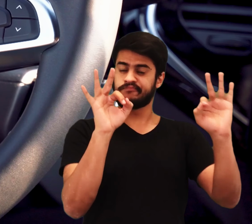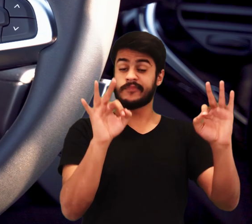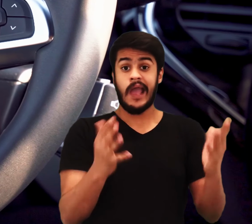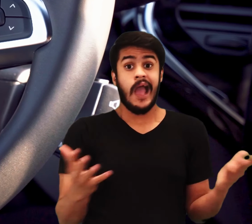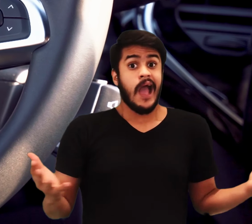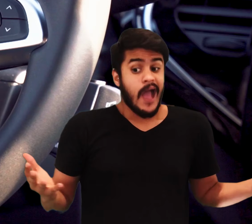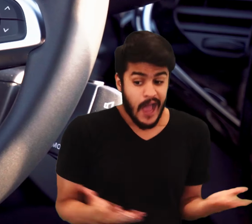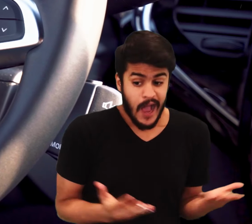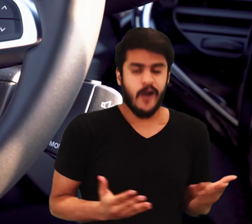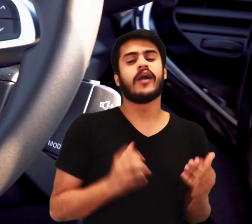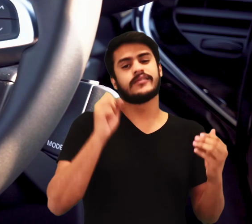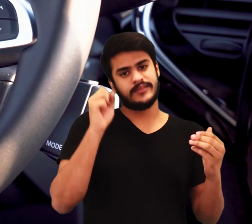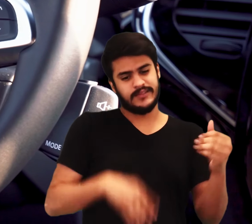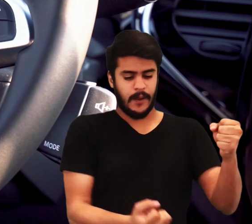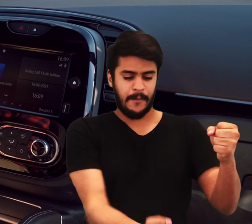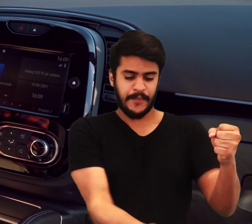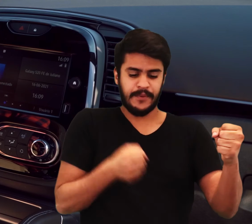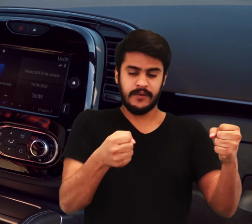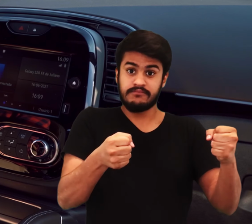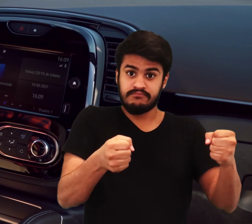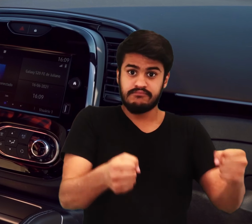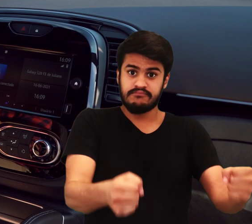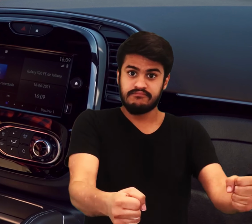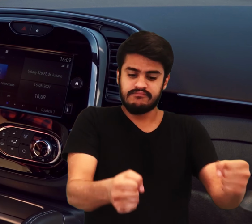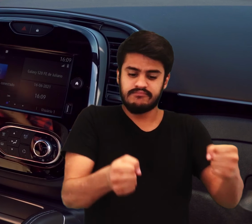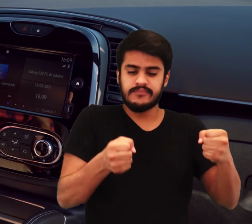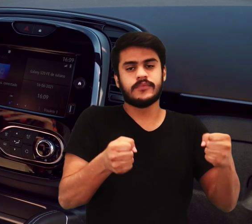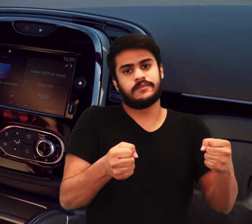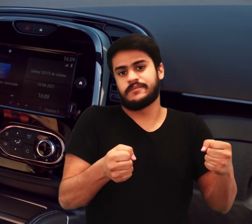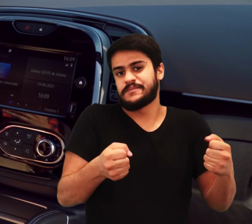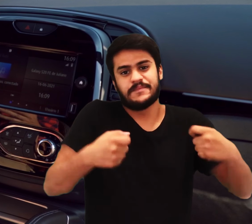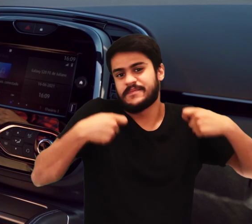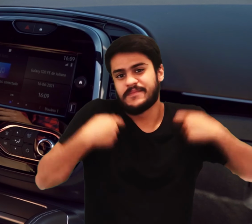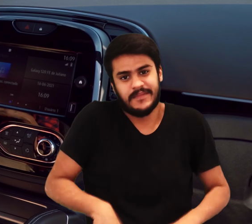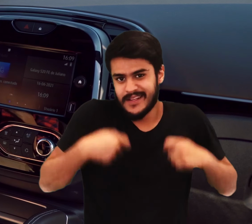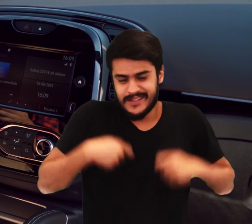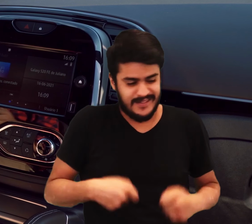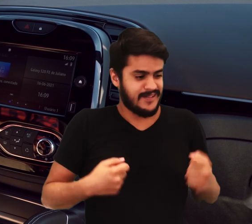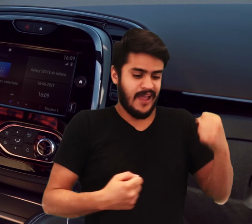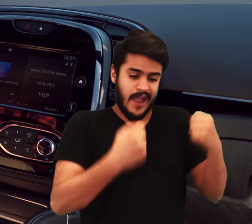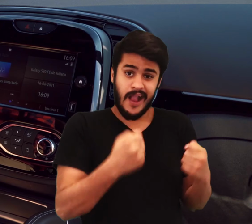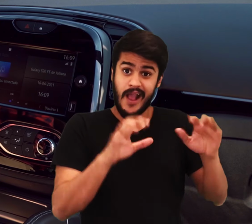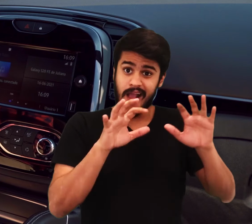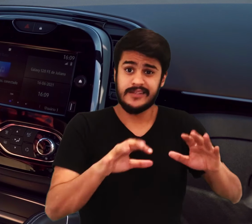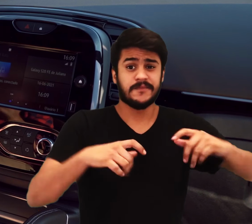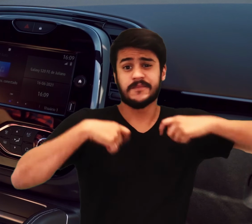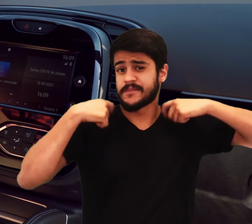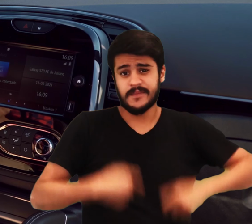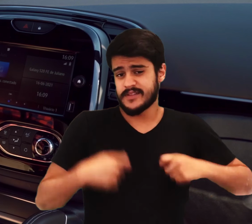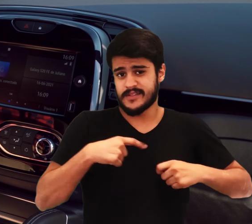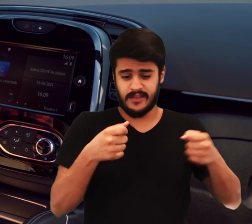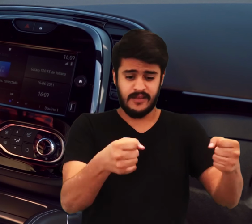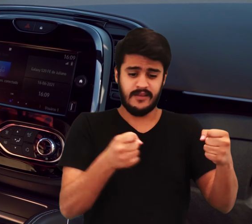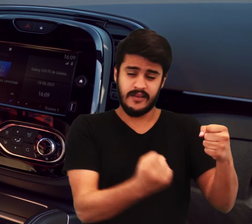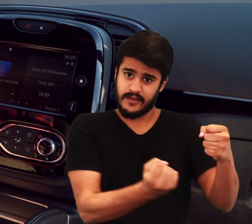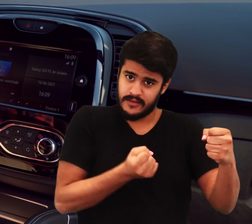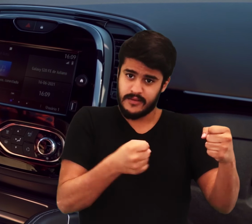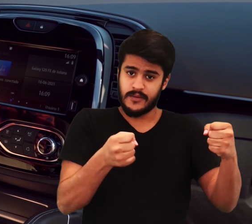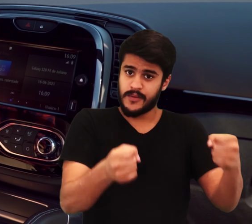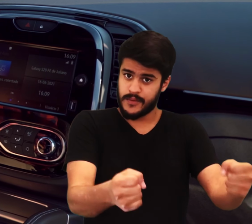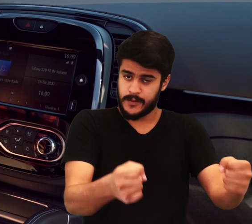Agora, finalmente, então, com ajuste de profundidade, É muito admissível realmente não ter isso até agora. Finalmente, então, a gente tem a